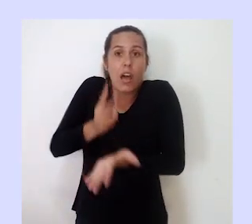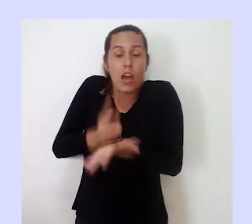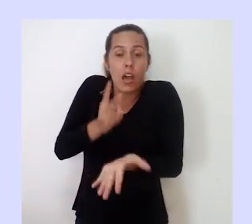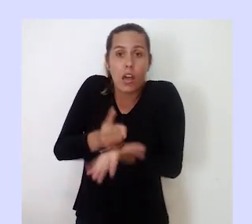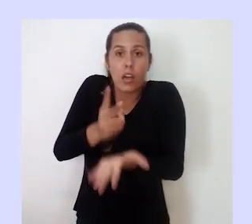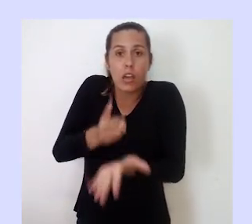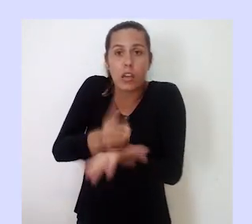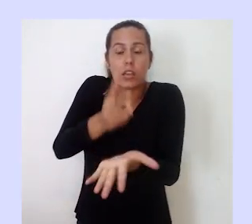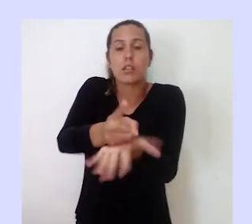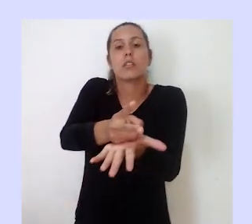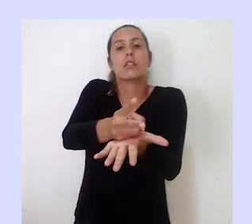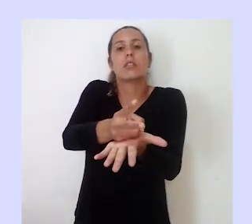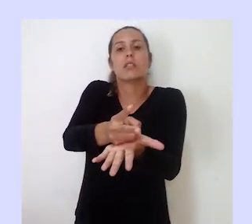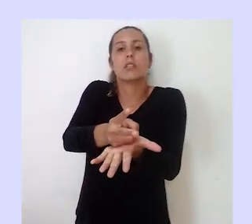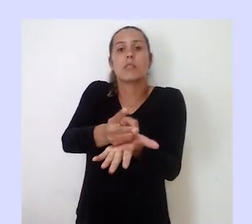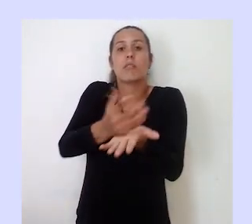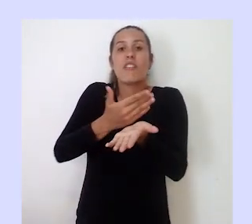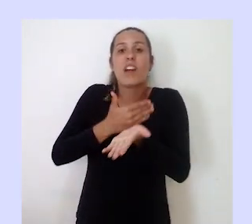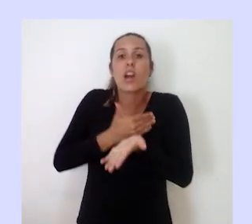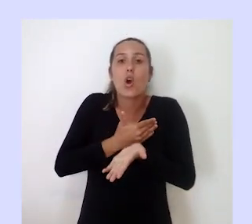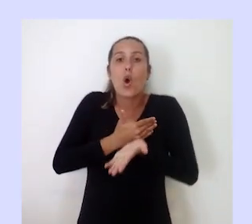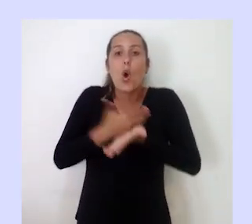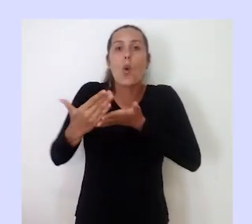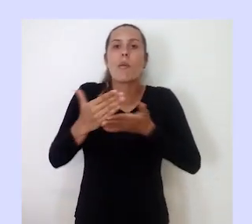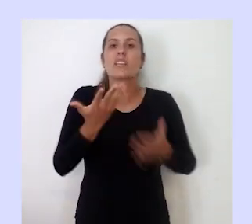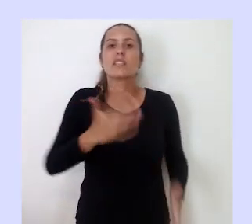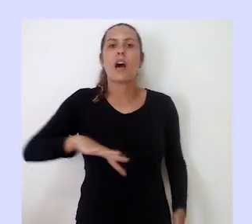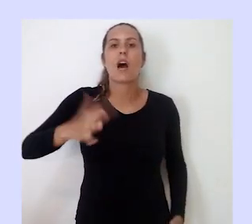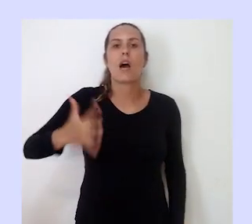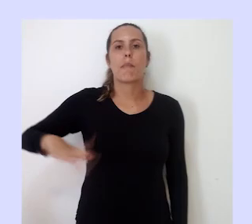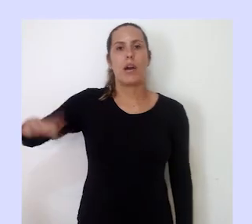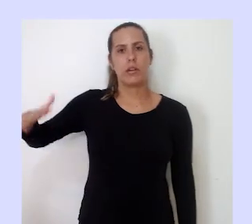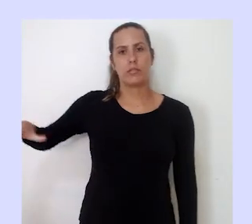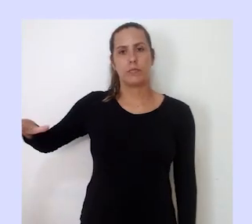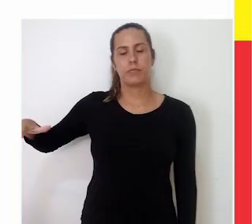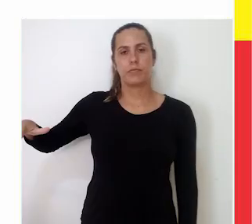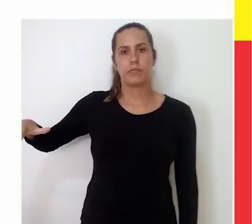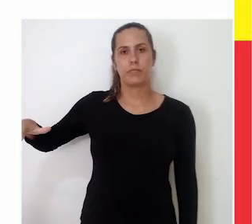vai começar nos mares, no oceano.